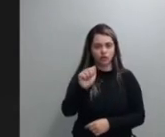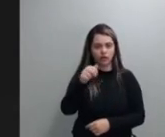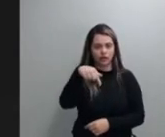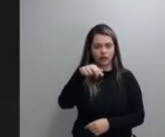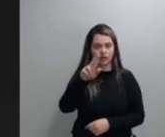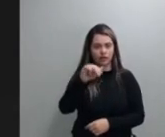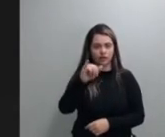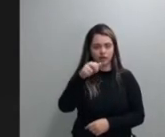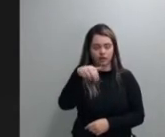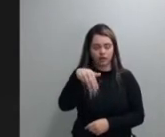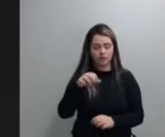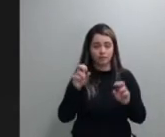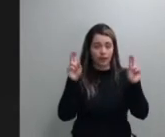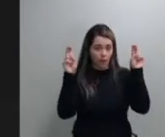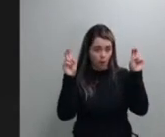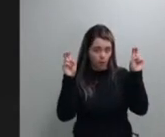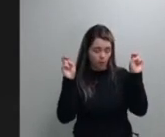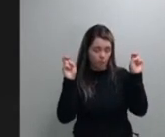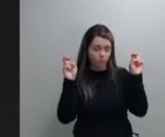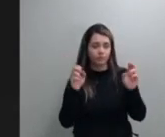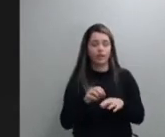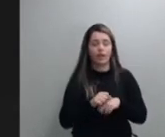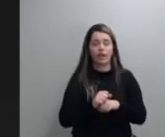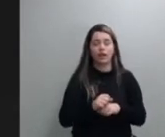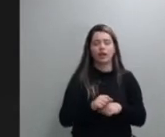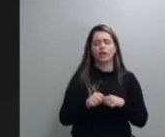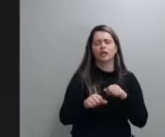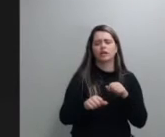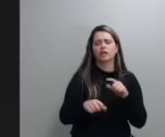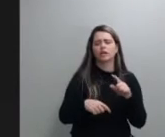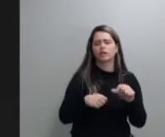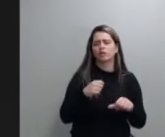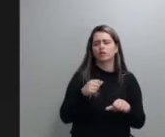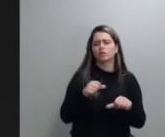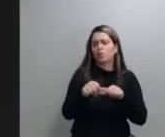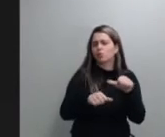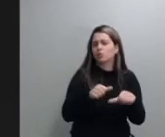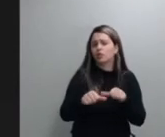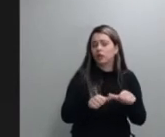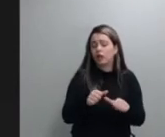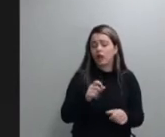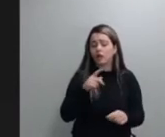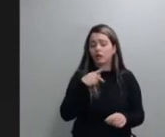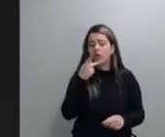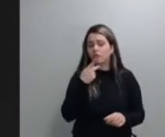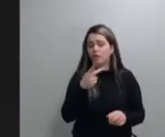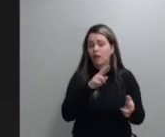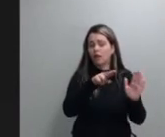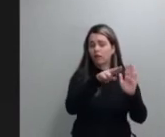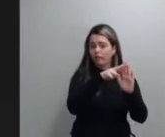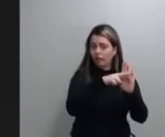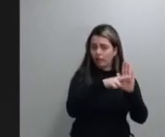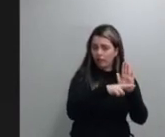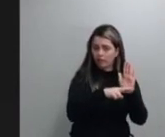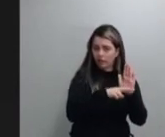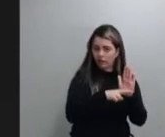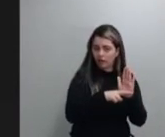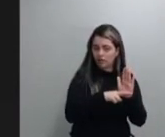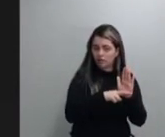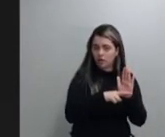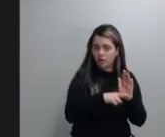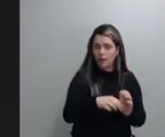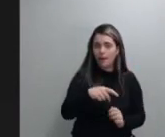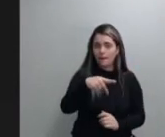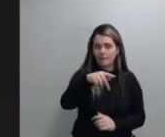hipótese, ao contrário do que se alega, Conselho Nacional de Justiça validou no PCA 519908